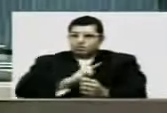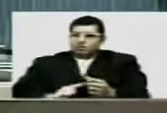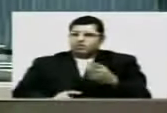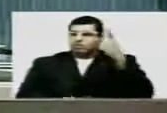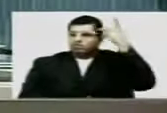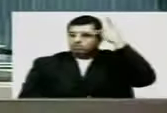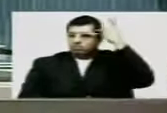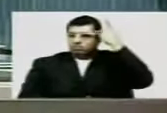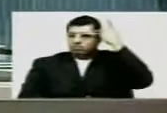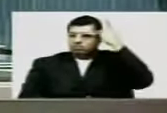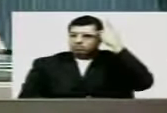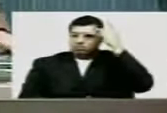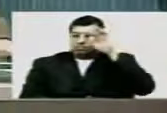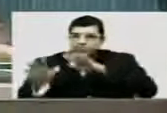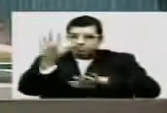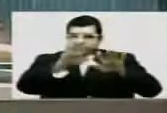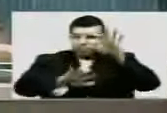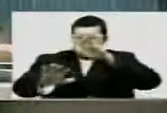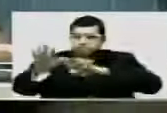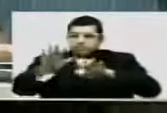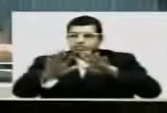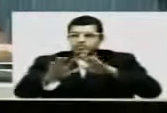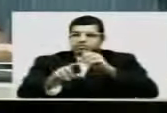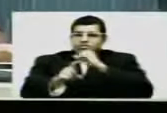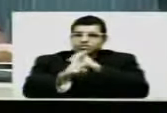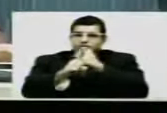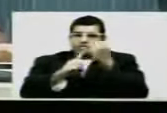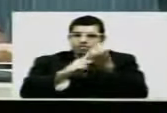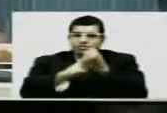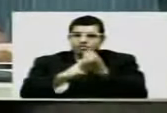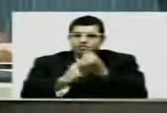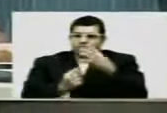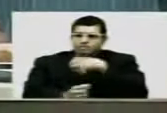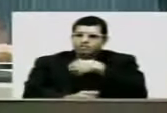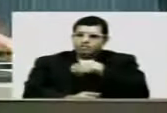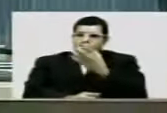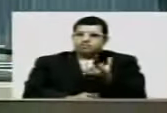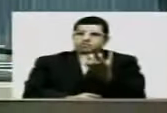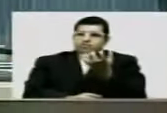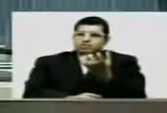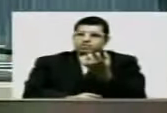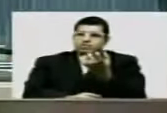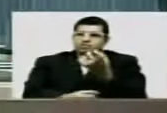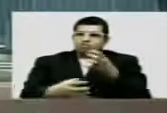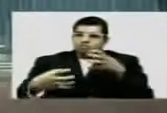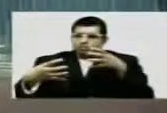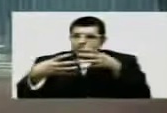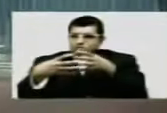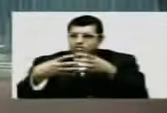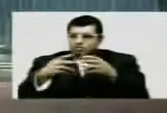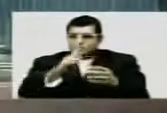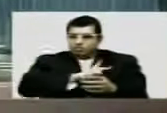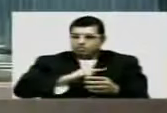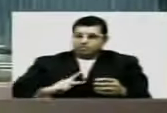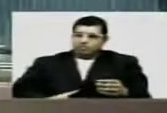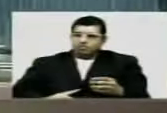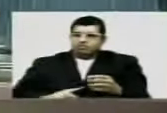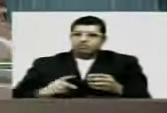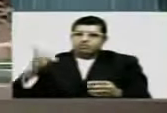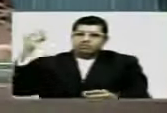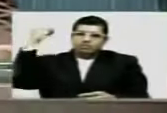São Paulo, mobilizaram a sociedade no sentido de pressionar a presidente